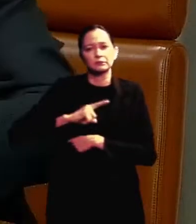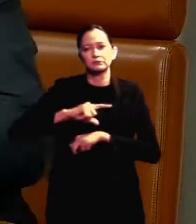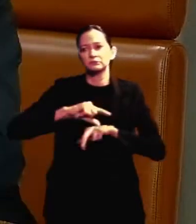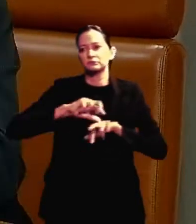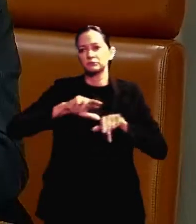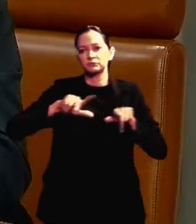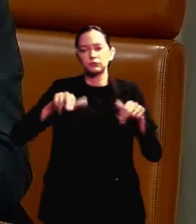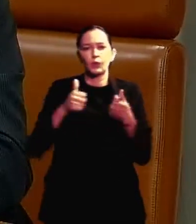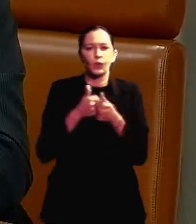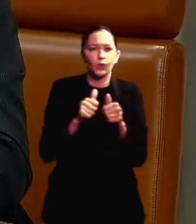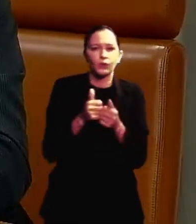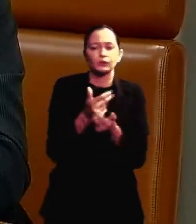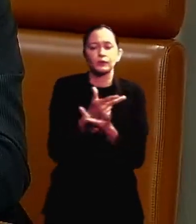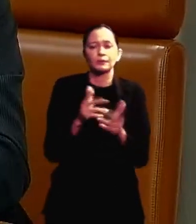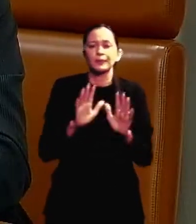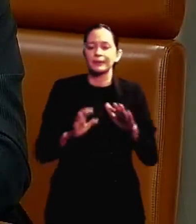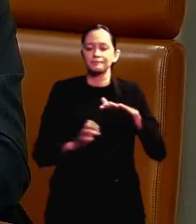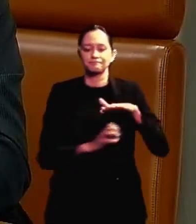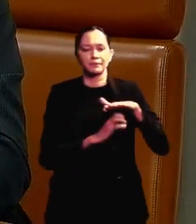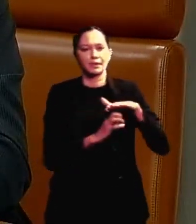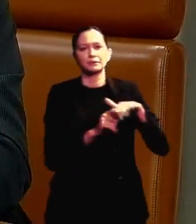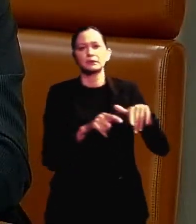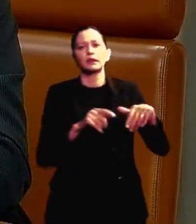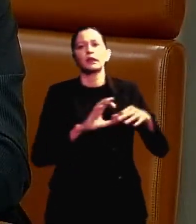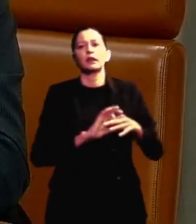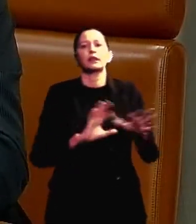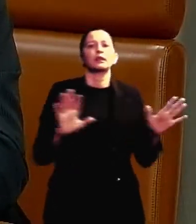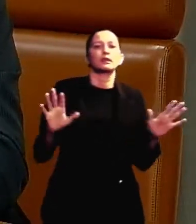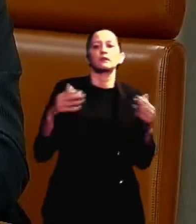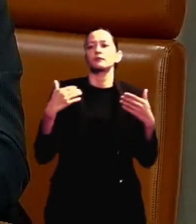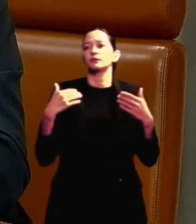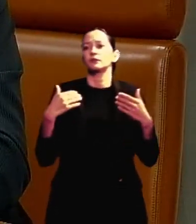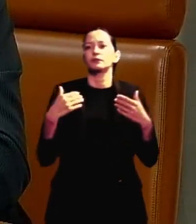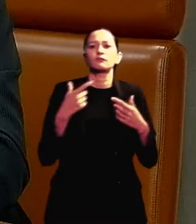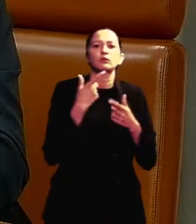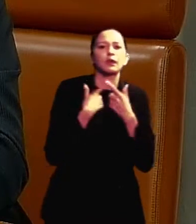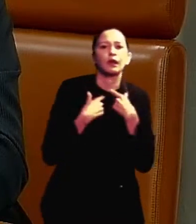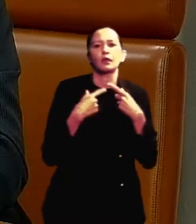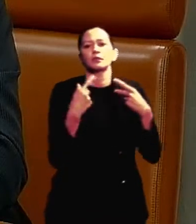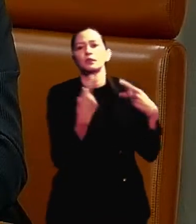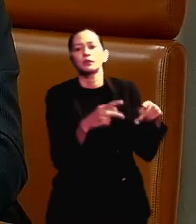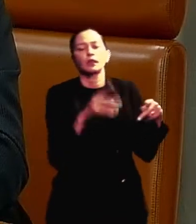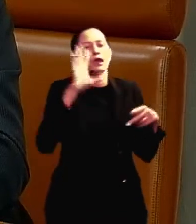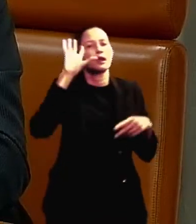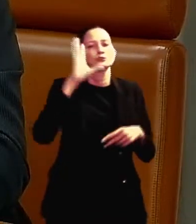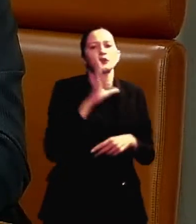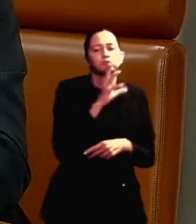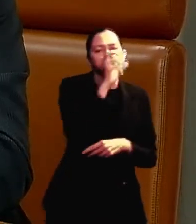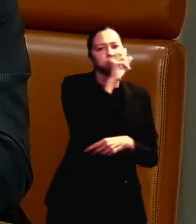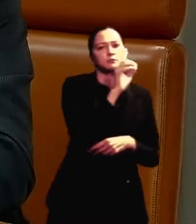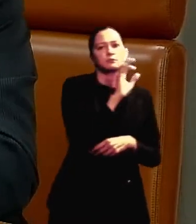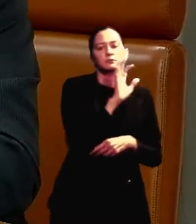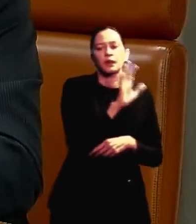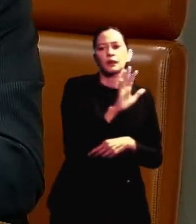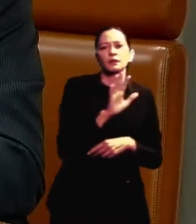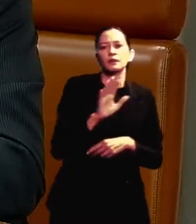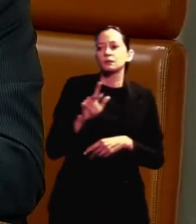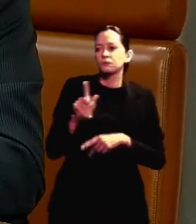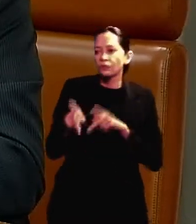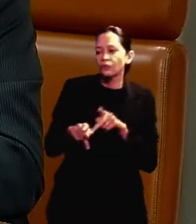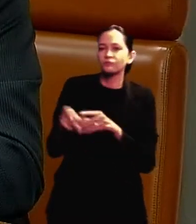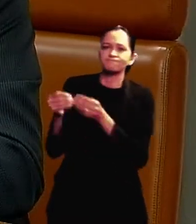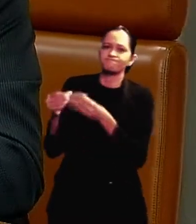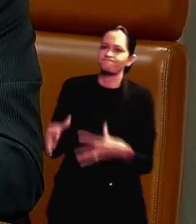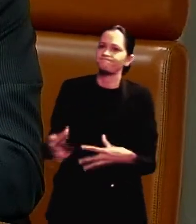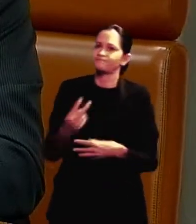e não pode as empresas ficarem à vontade fazendo o que quer, deixando o nosso povo sem circular na cidade,